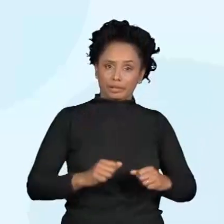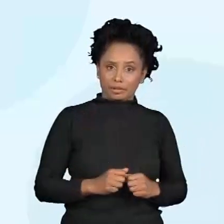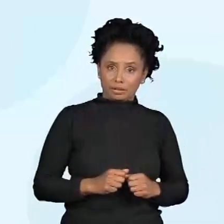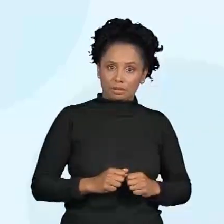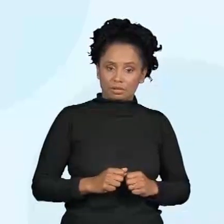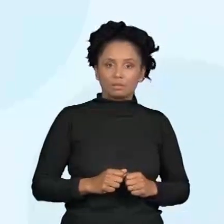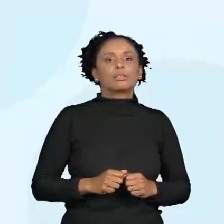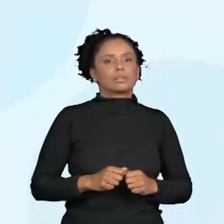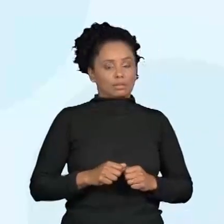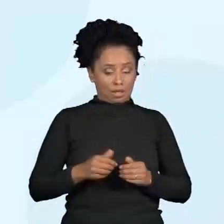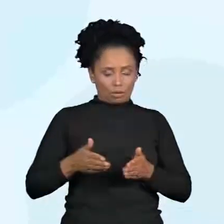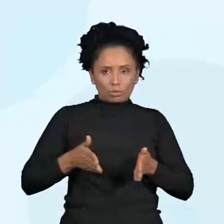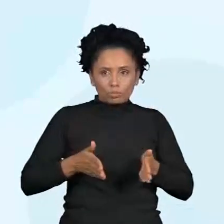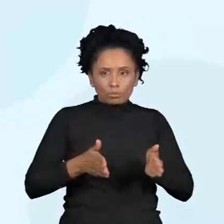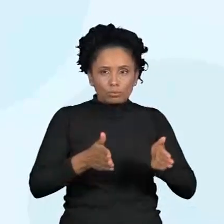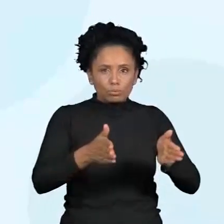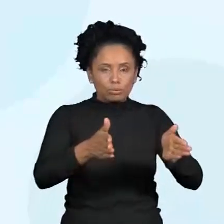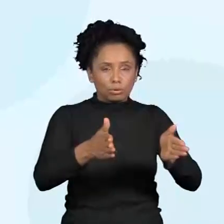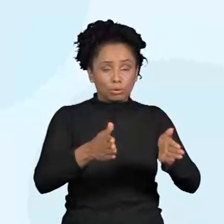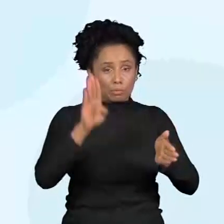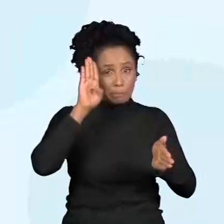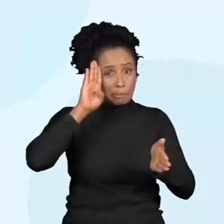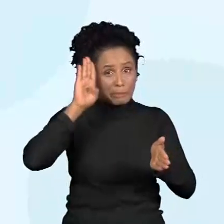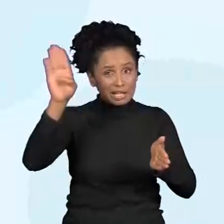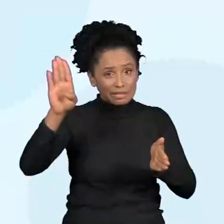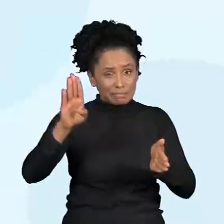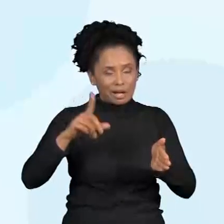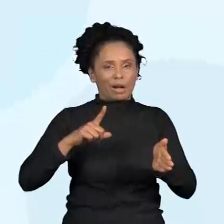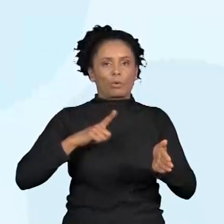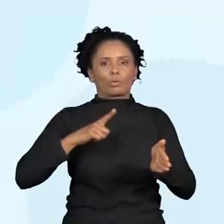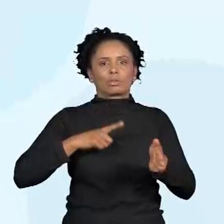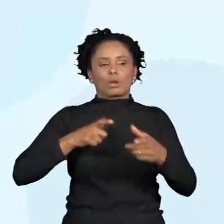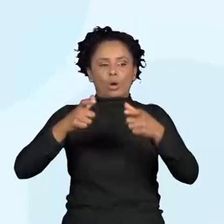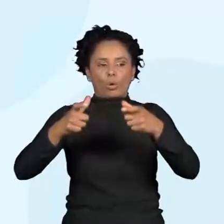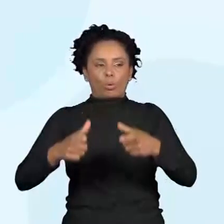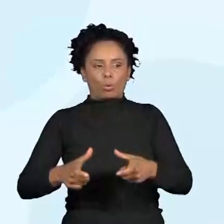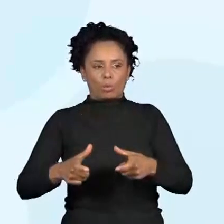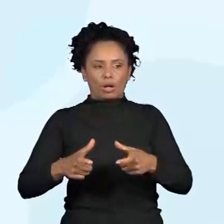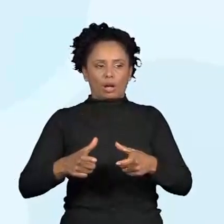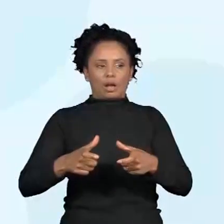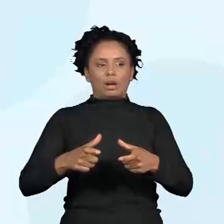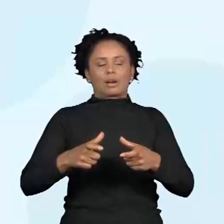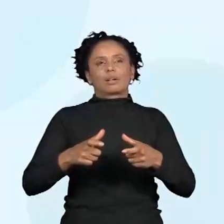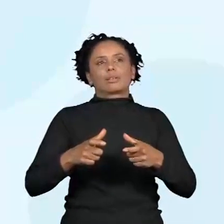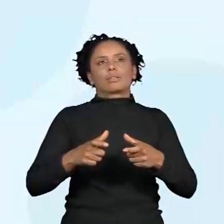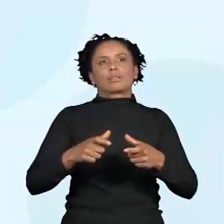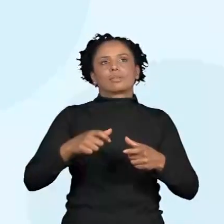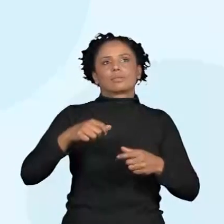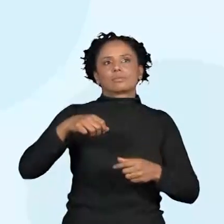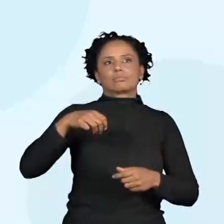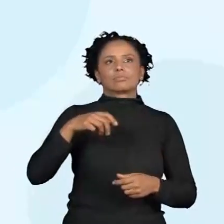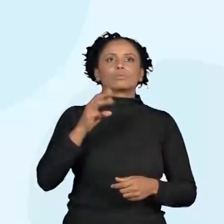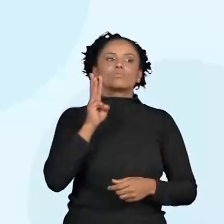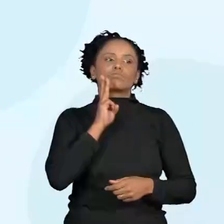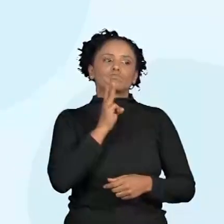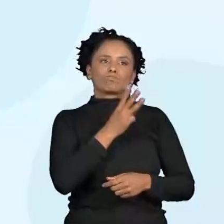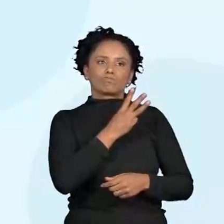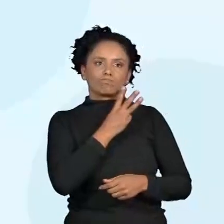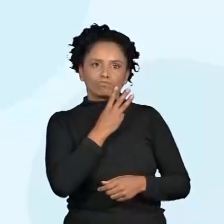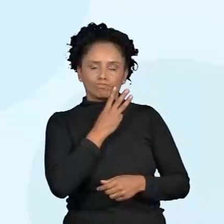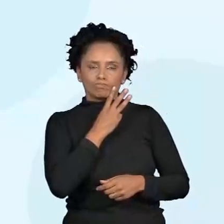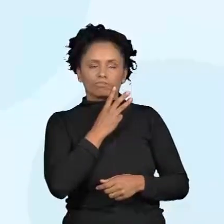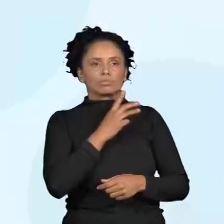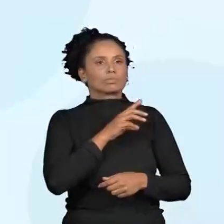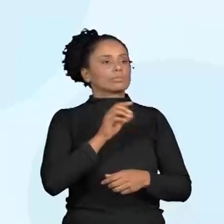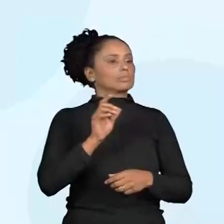o seu trecho inicial, ligando o Porto de Mauá a Fragosa, no Rio de Janeiro. Então, a gente já sabe aí que